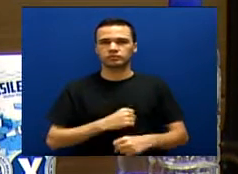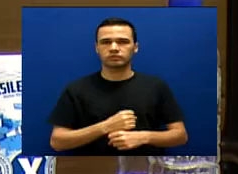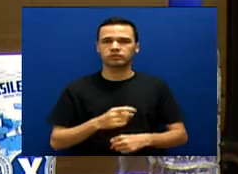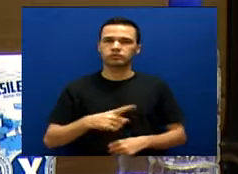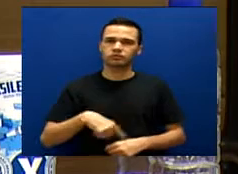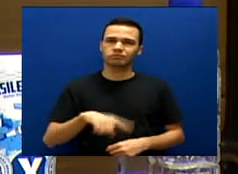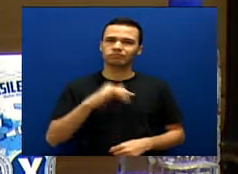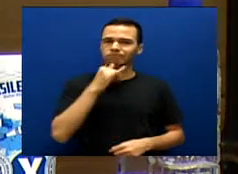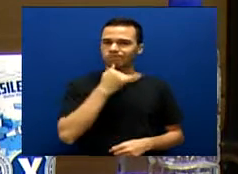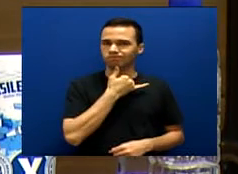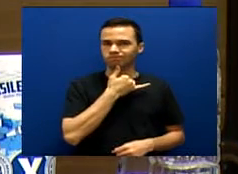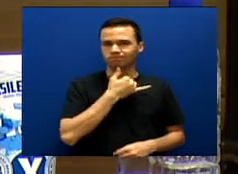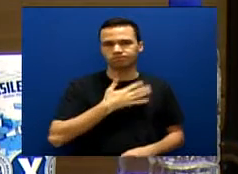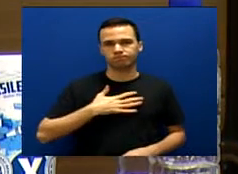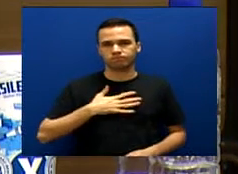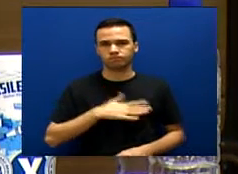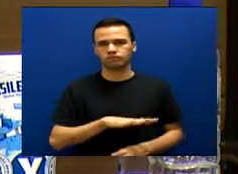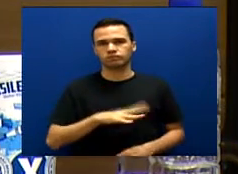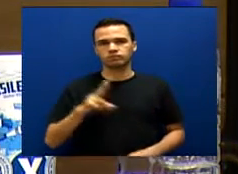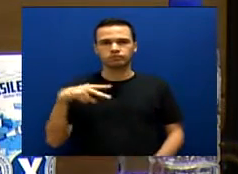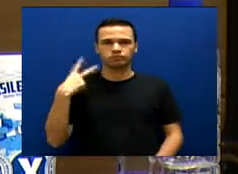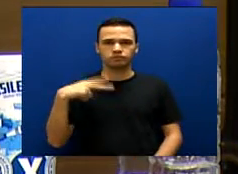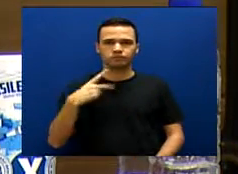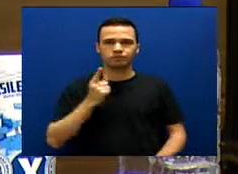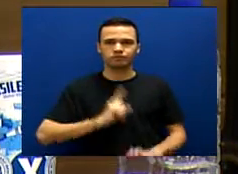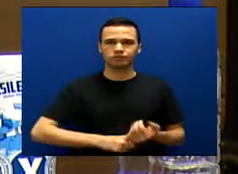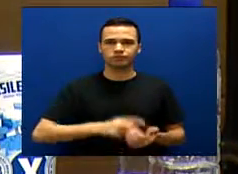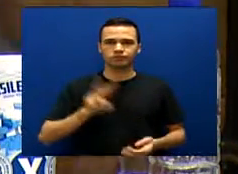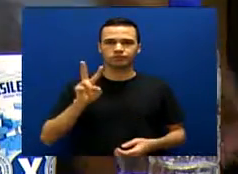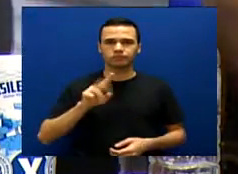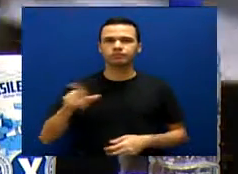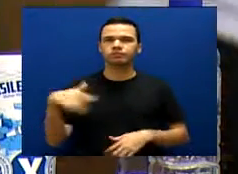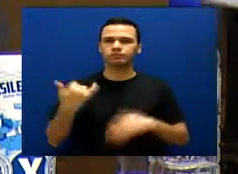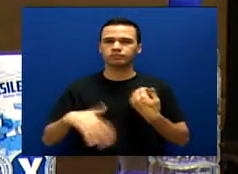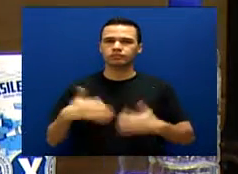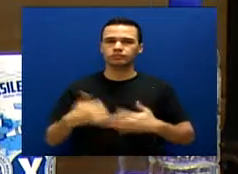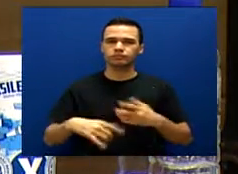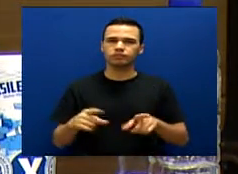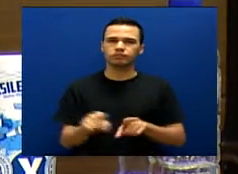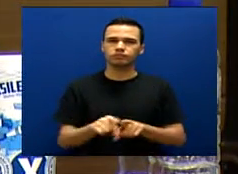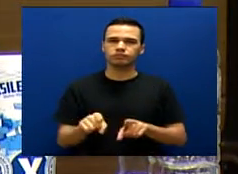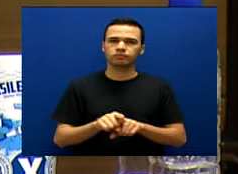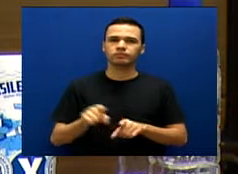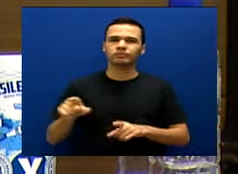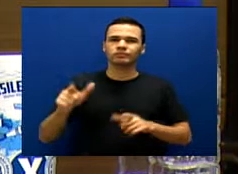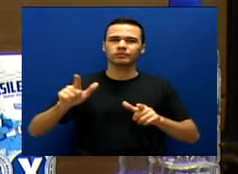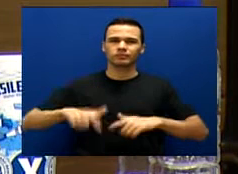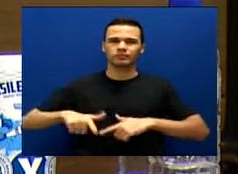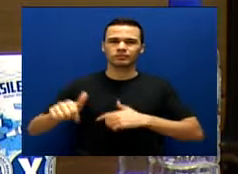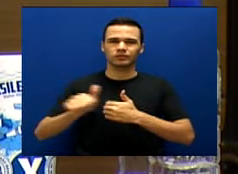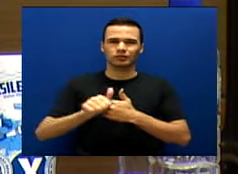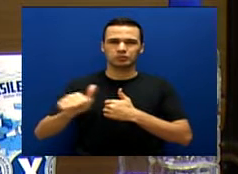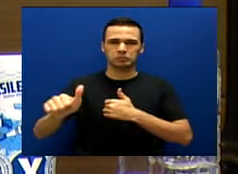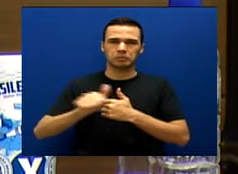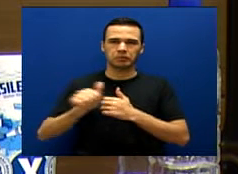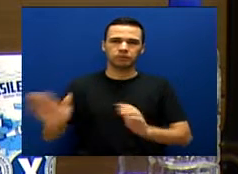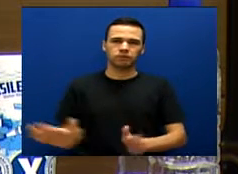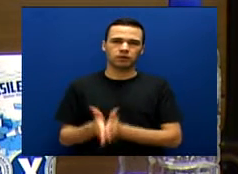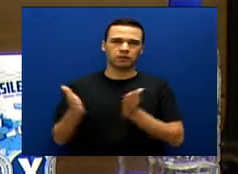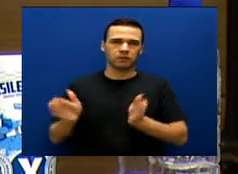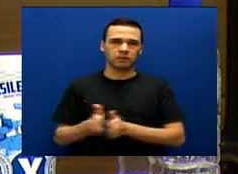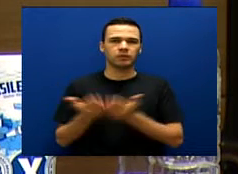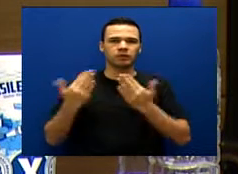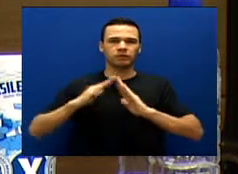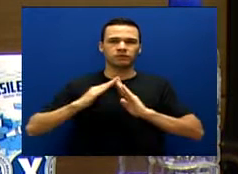a gente fica muito triste com isso. E como o vereador Vitão do Cachorrão acabou de comentar, a gente está aí na periferia, né, Vitão, onde as crianças